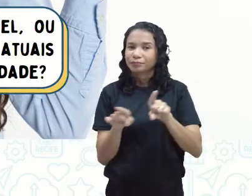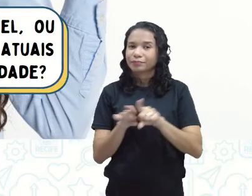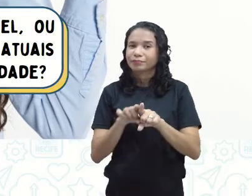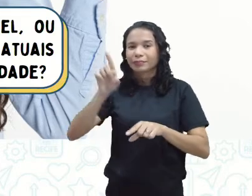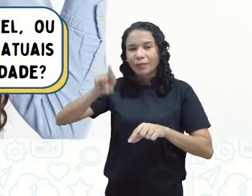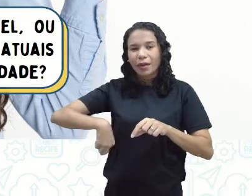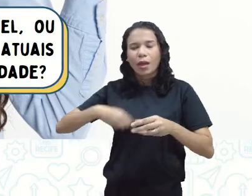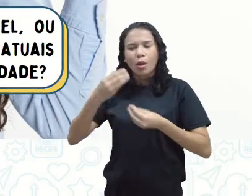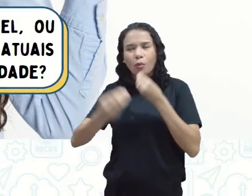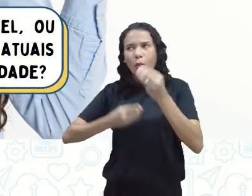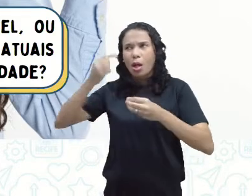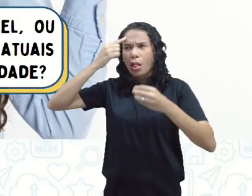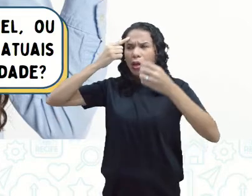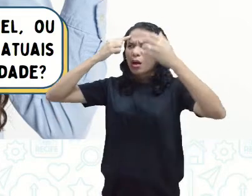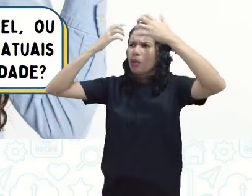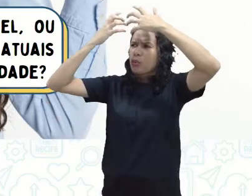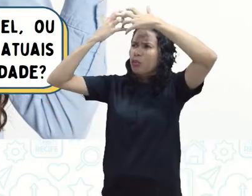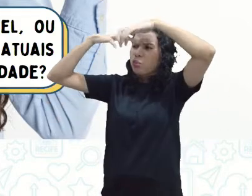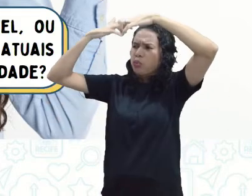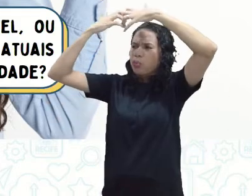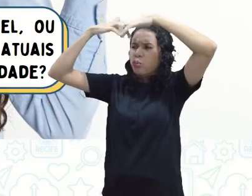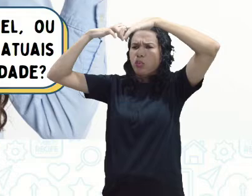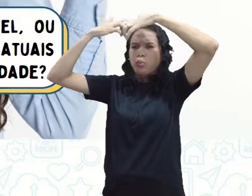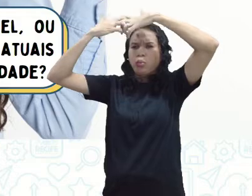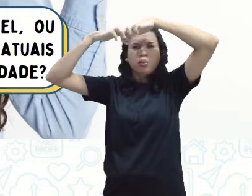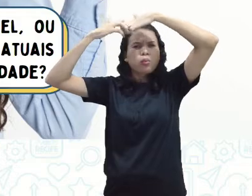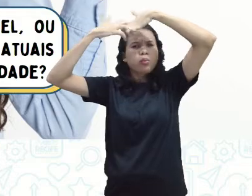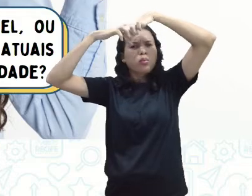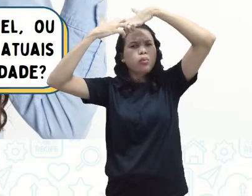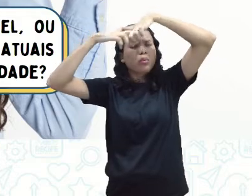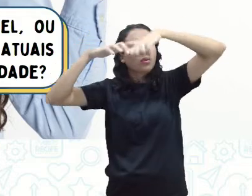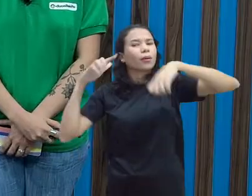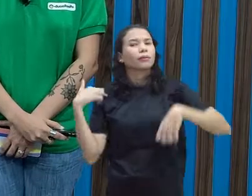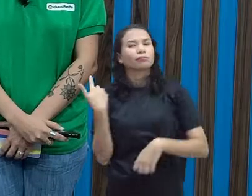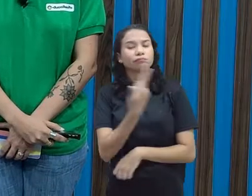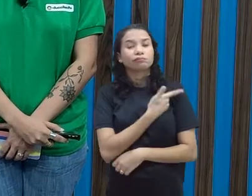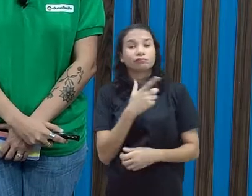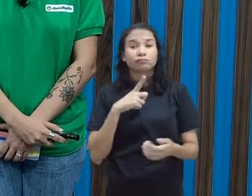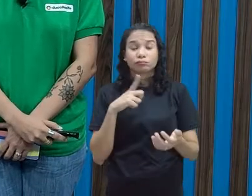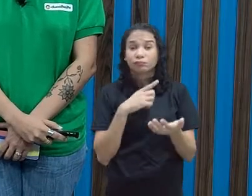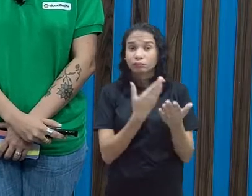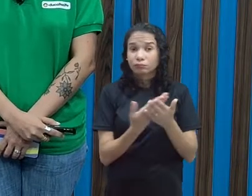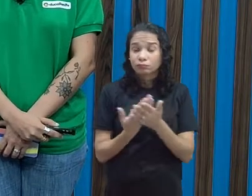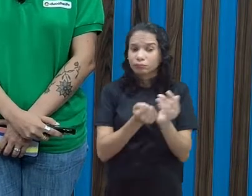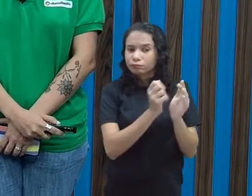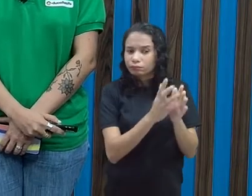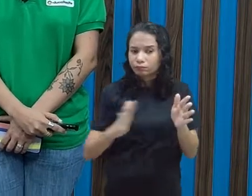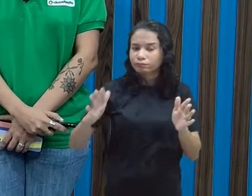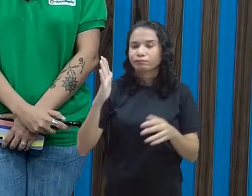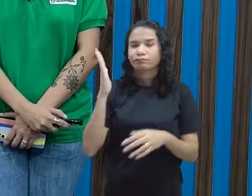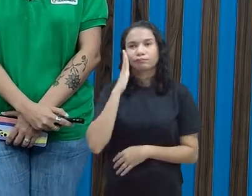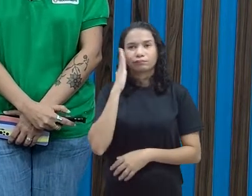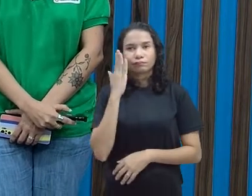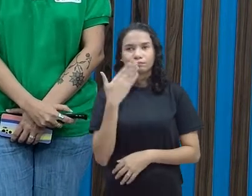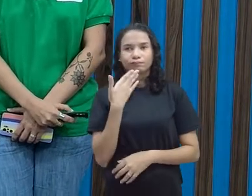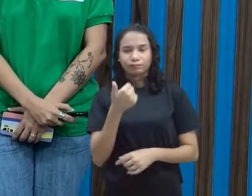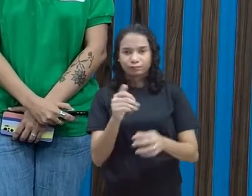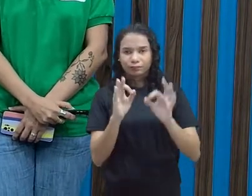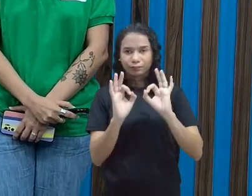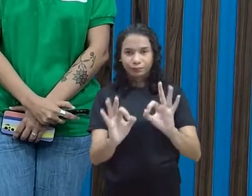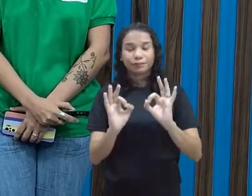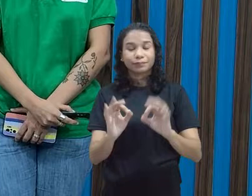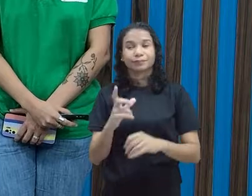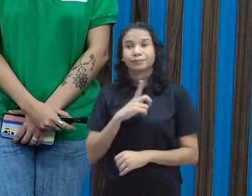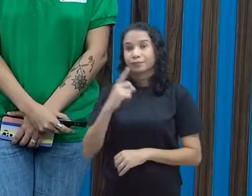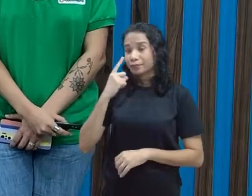essa provocação inicial para que a gente possa, no decorrer da aula, entender melhor.